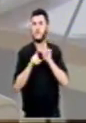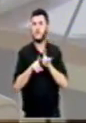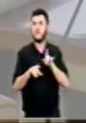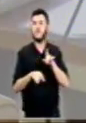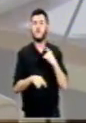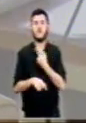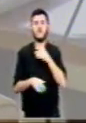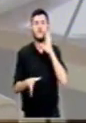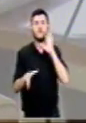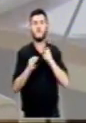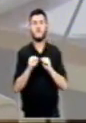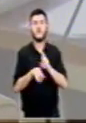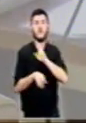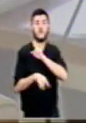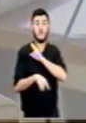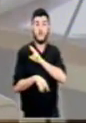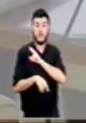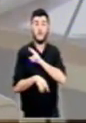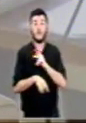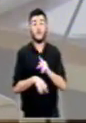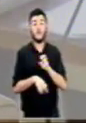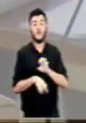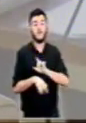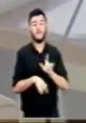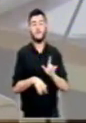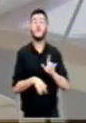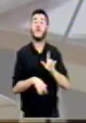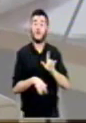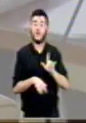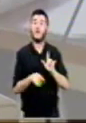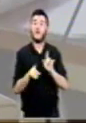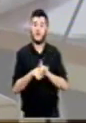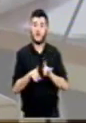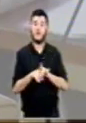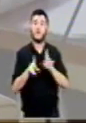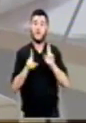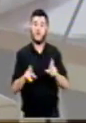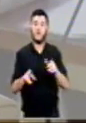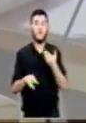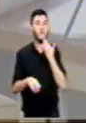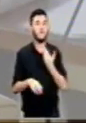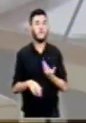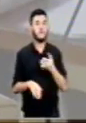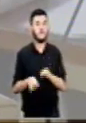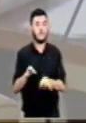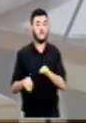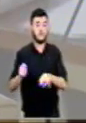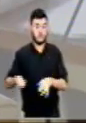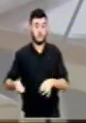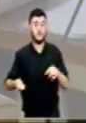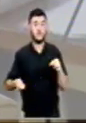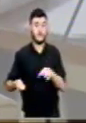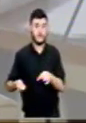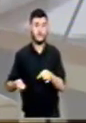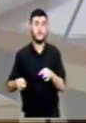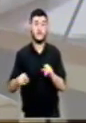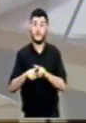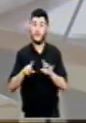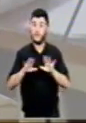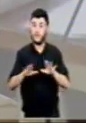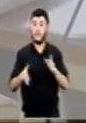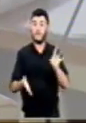é sempre pessoal e reclama juízo de culpabilidade. No mesmo sentido, o fato de parlamentar figurar